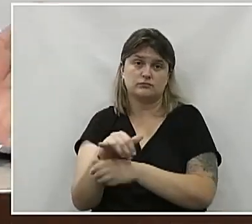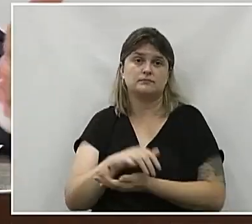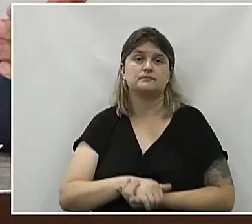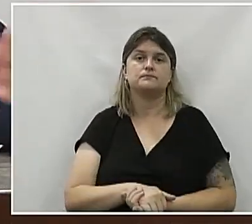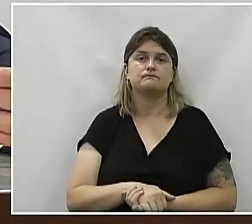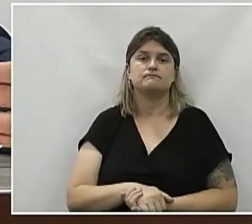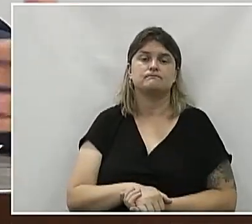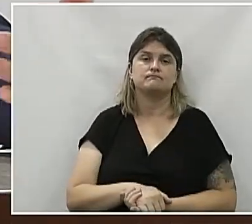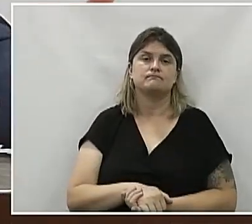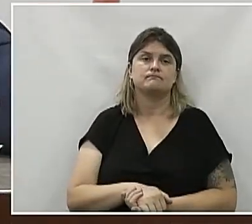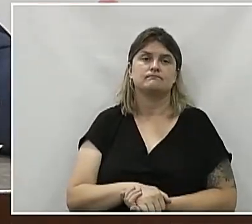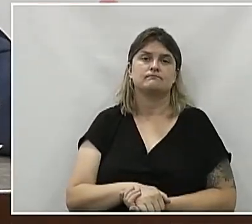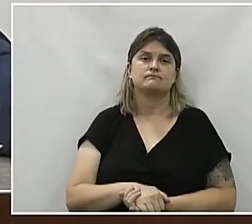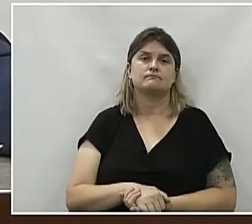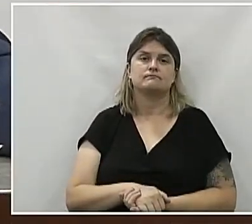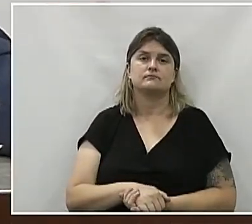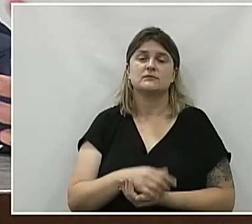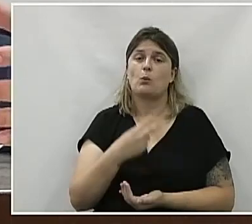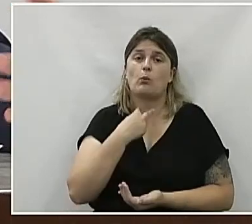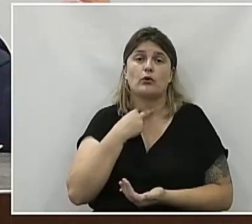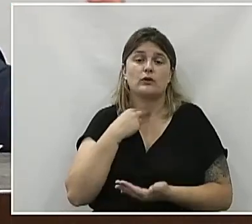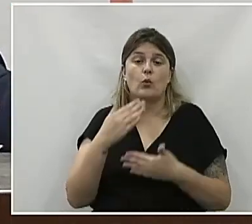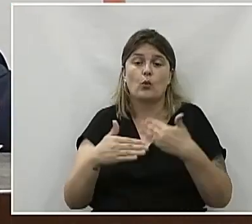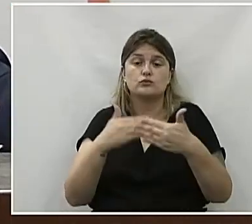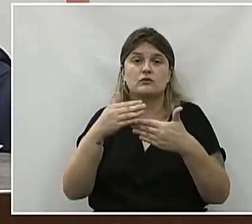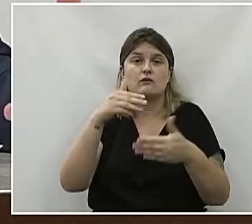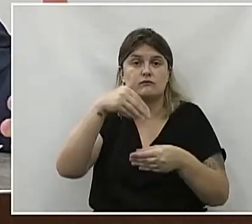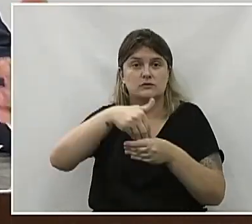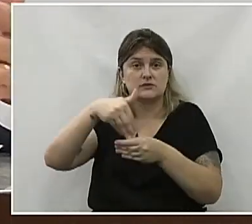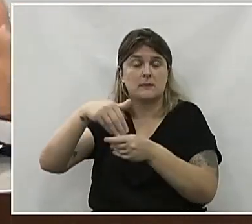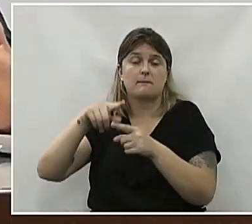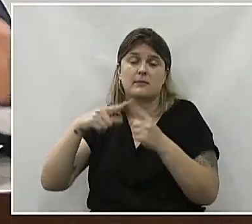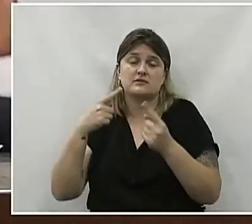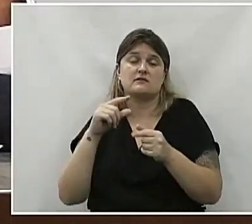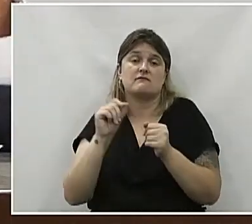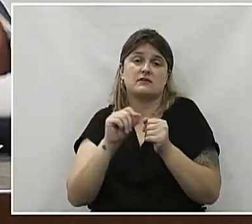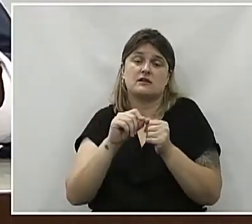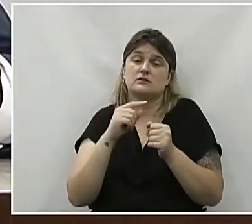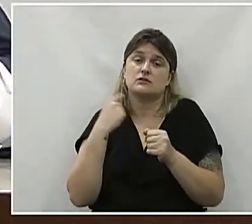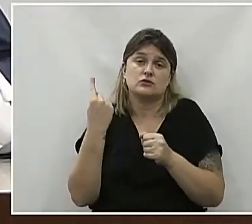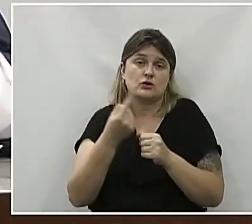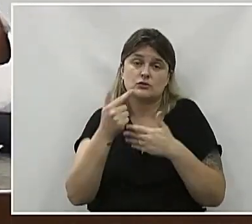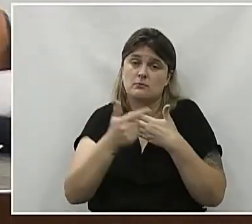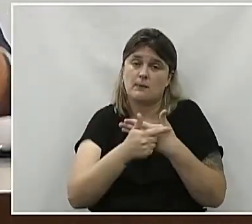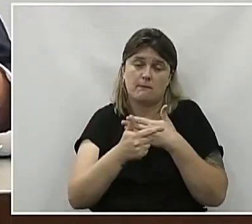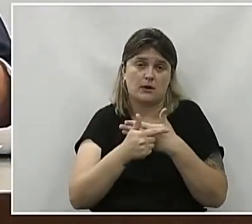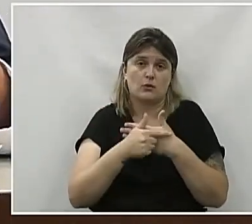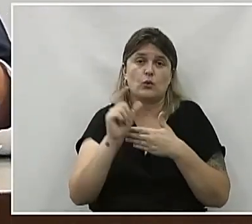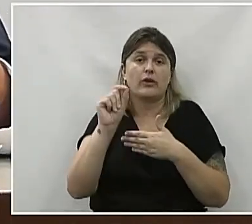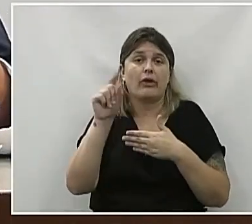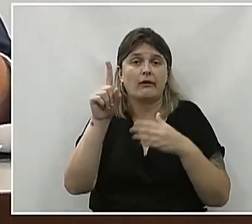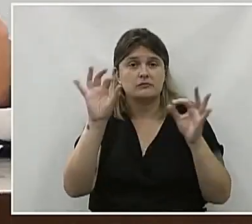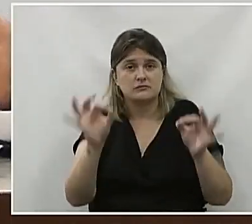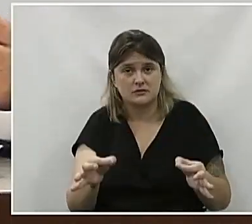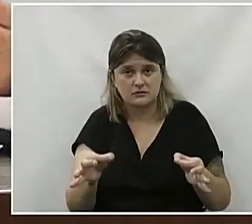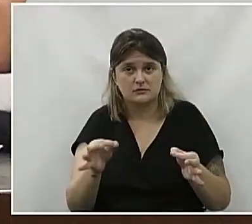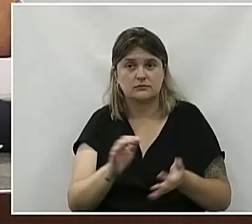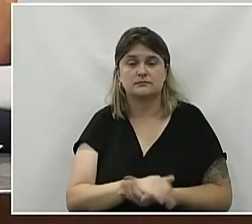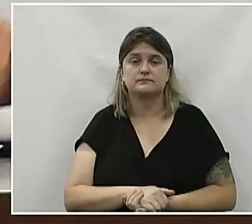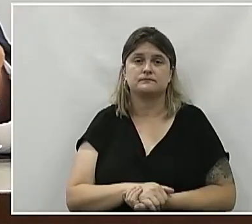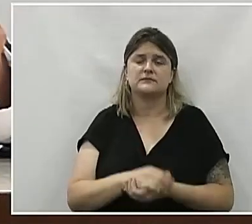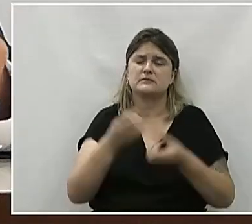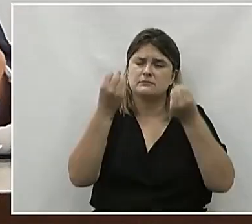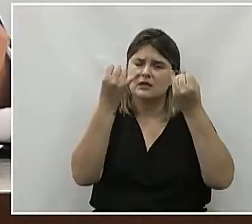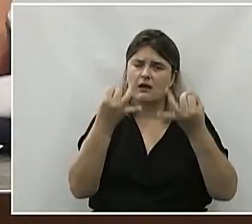assinatura para colocar em votação nós estamos fazendo o que é Dev o que é certo então